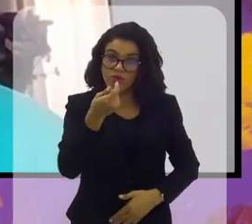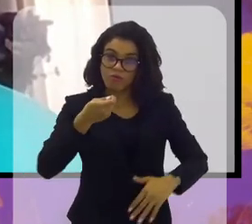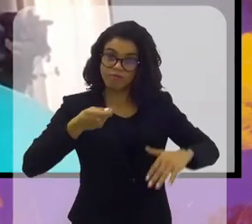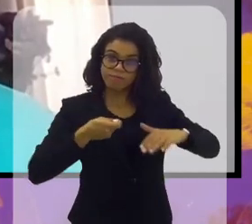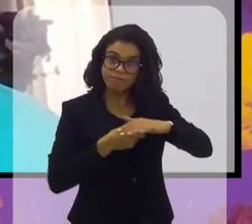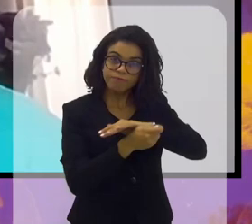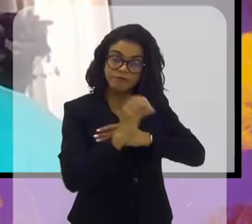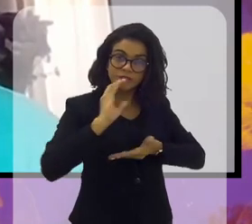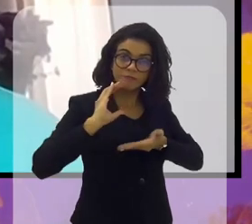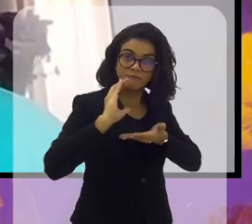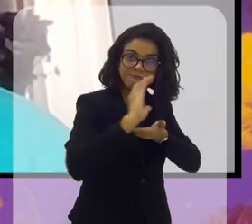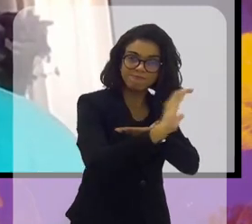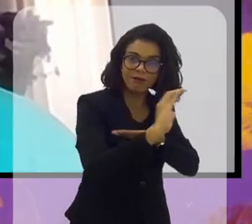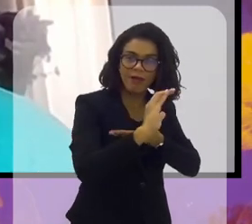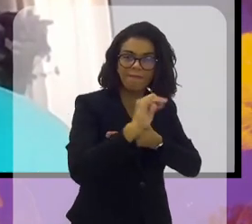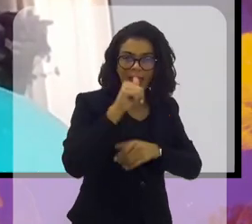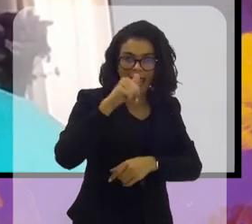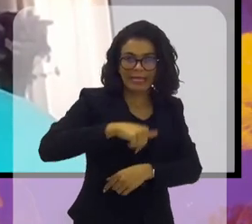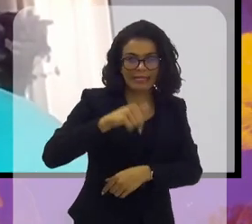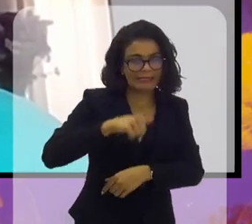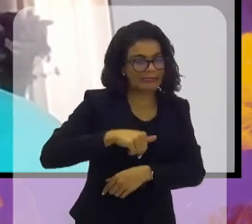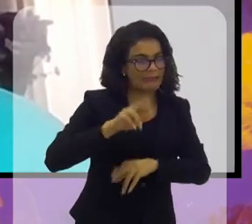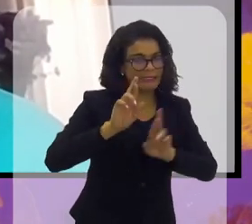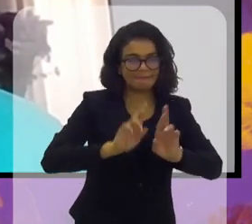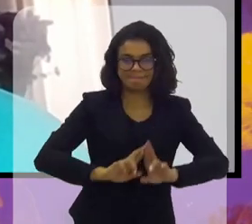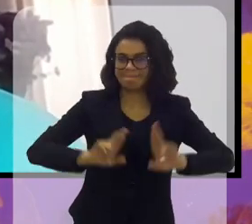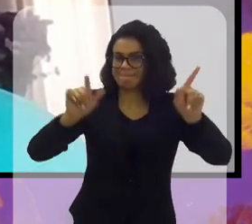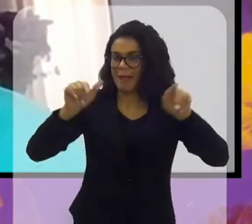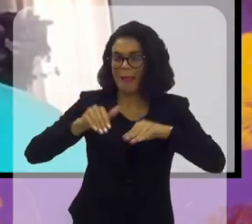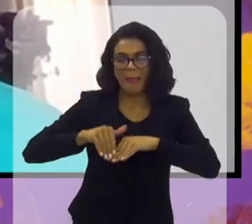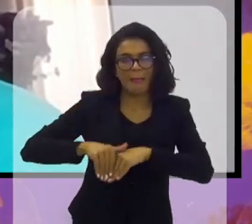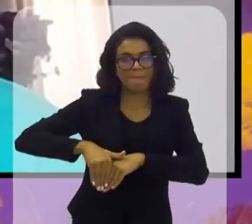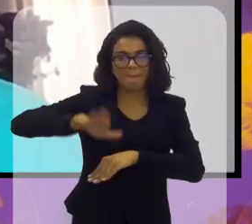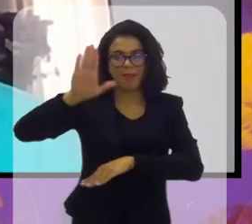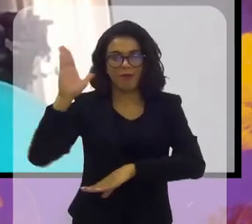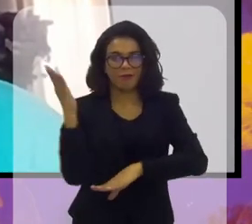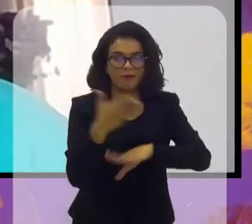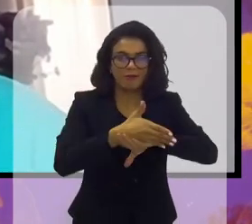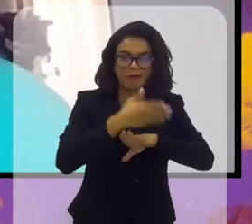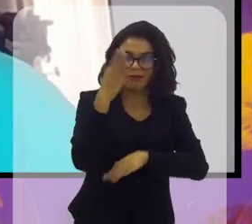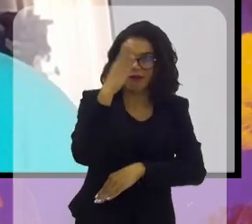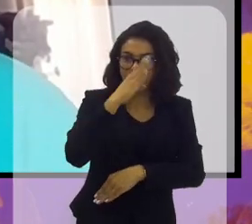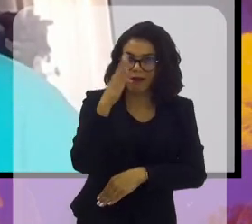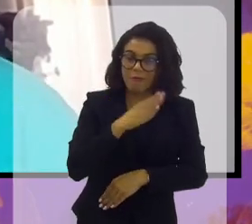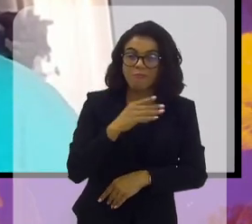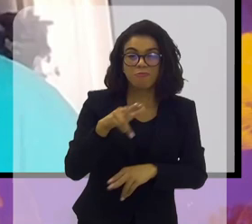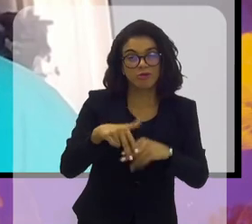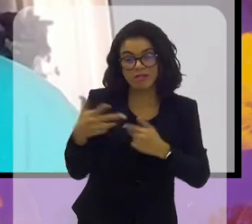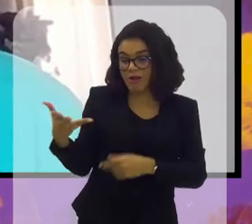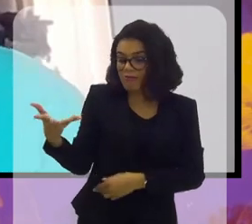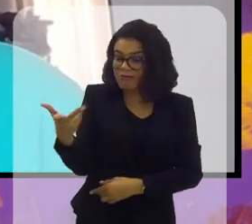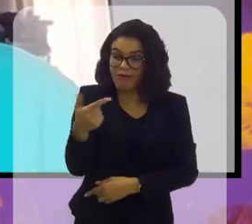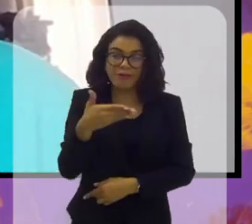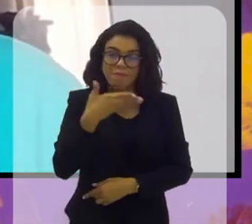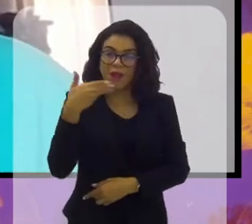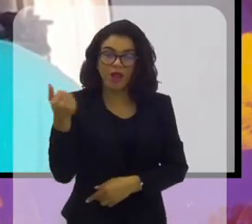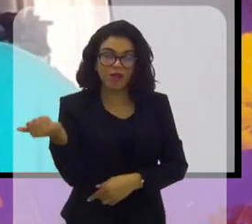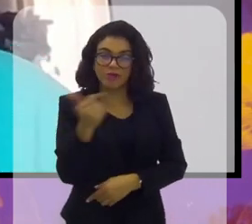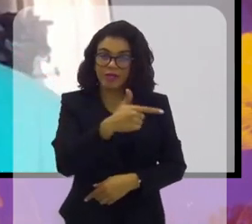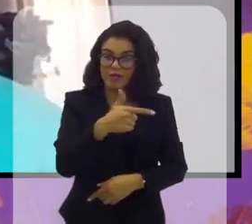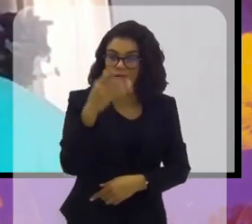alma, o investimento feito nos palcos aqui é muito maior. Por isso, a qualidade